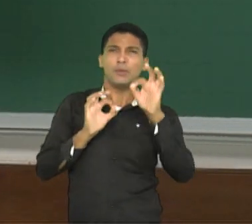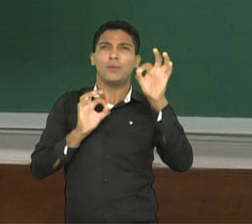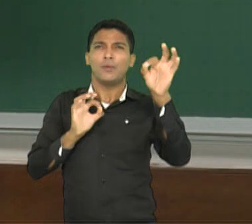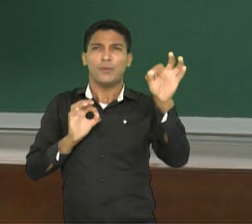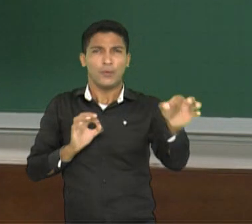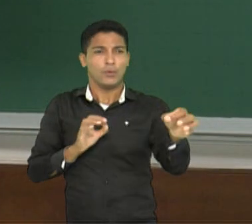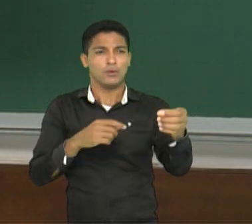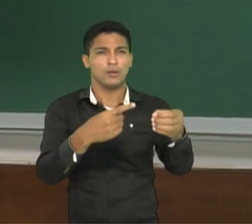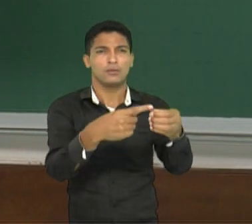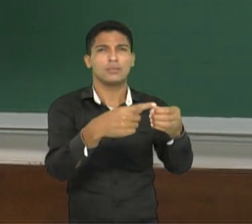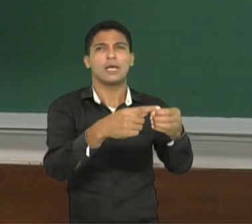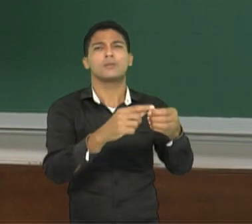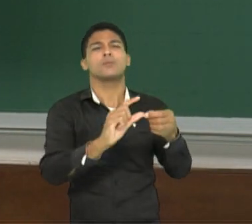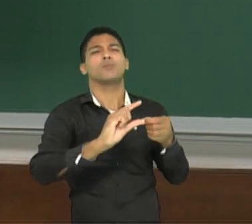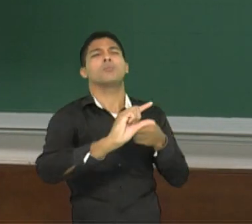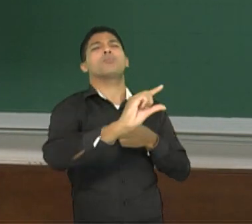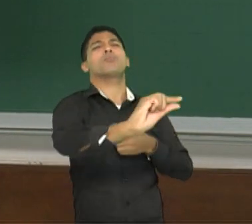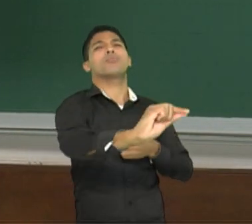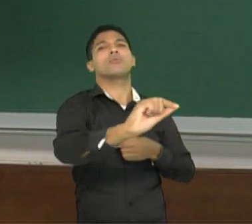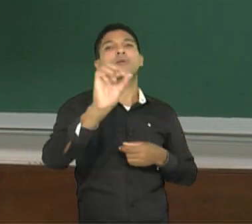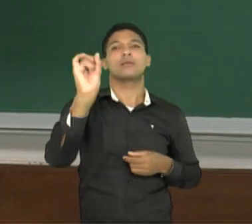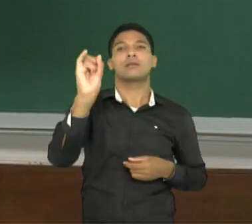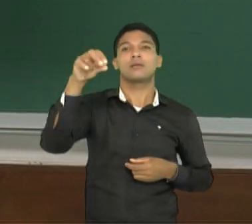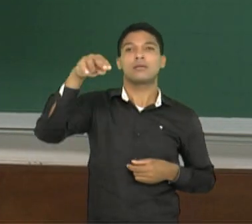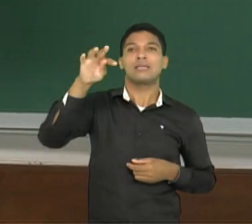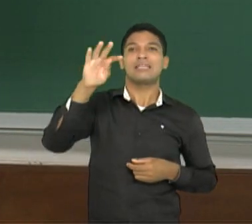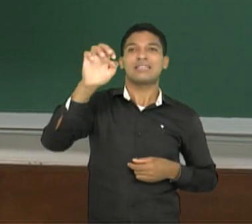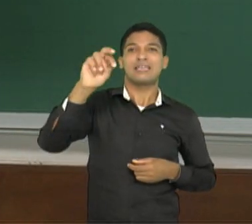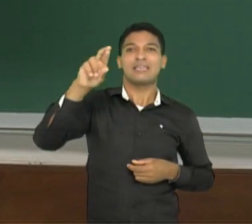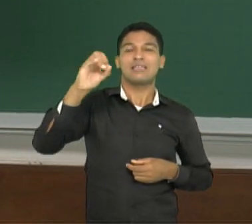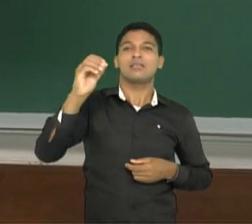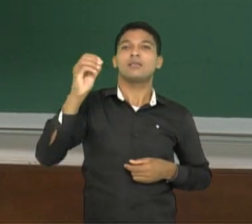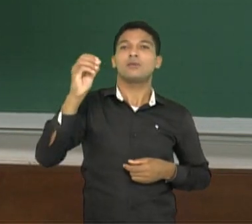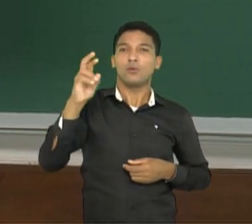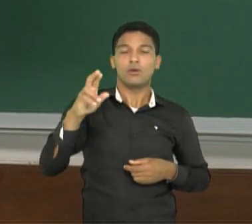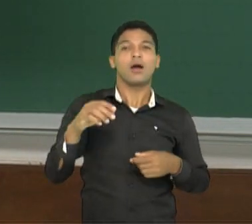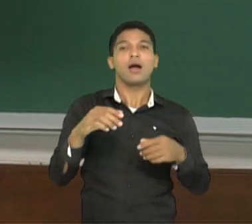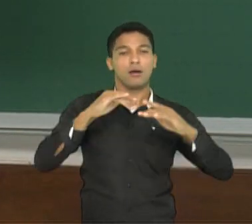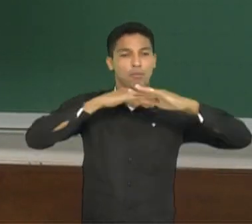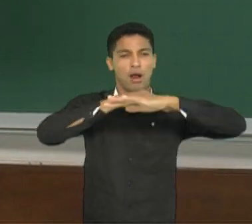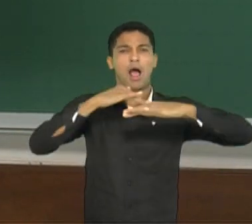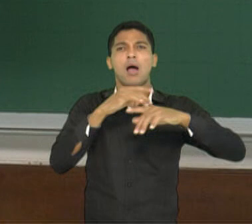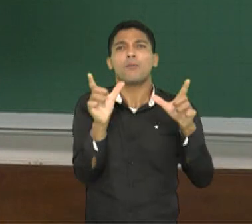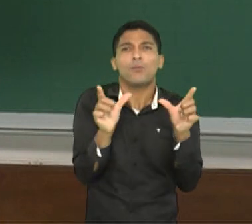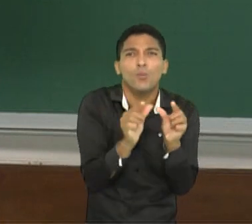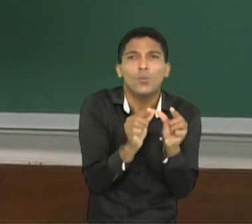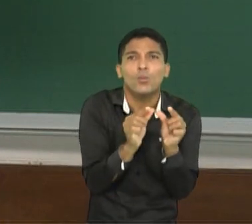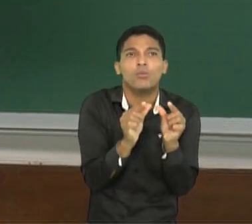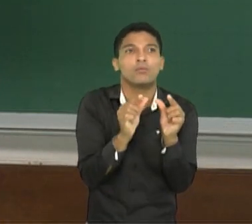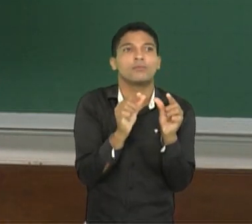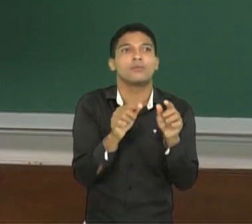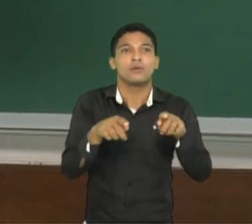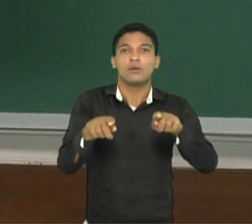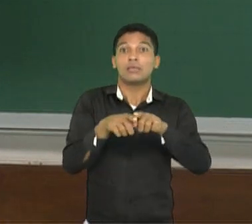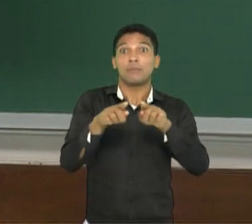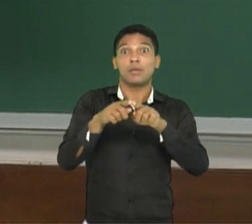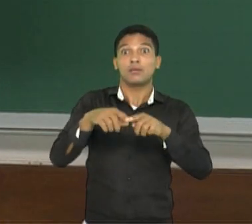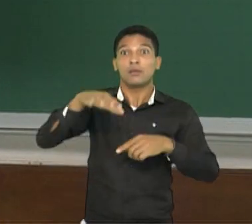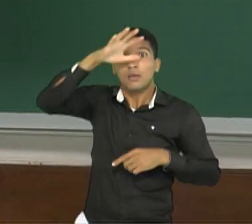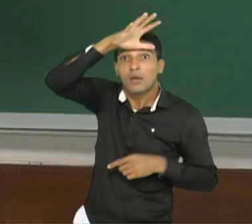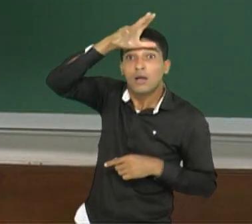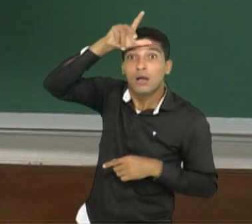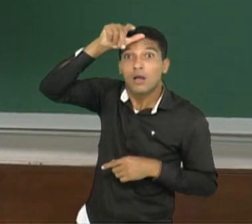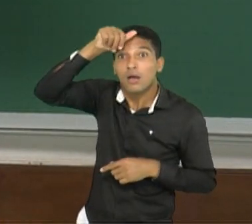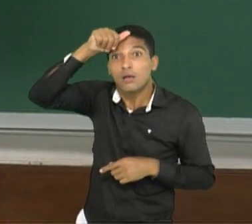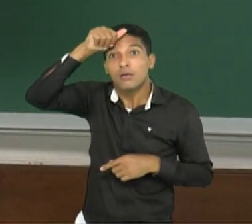de vazios demográficos, onde não tem população. Por causa da floresta, por causa da maneira